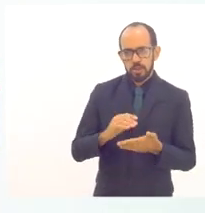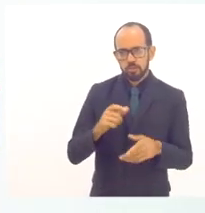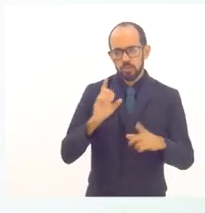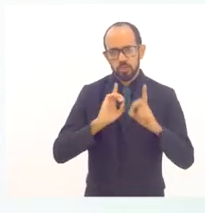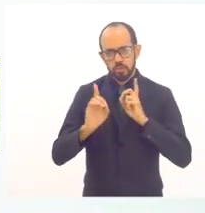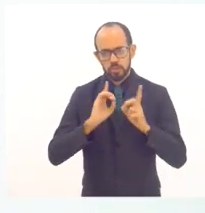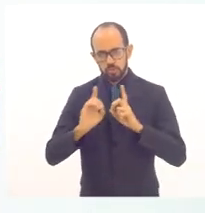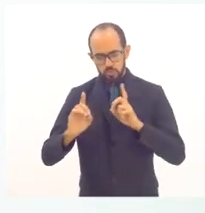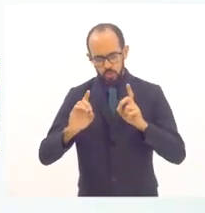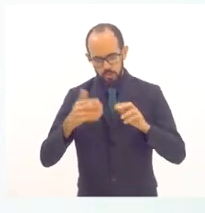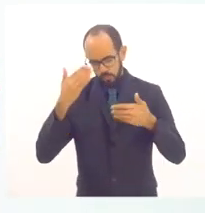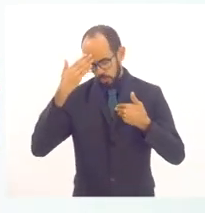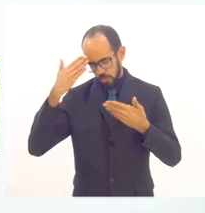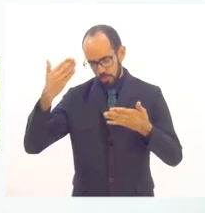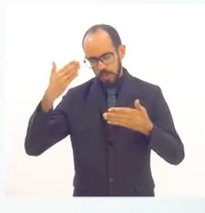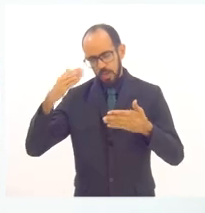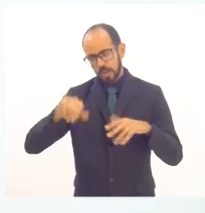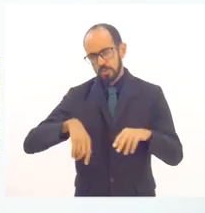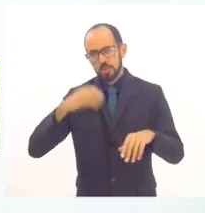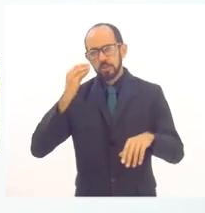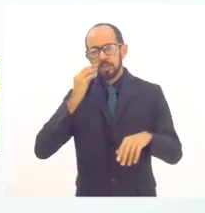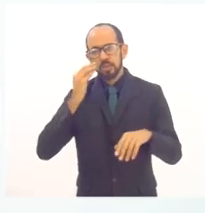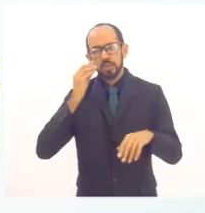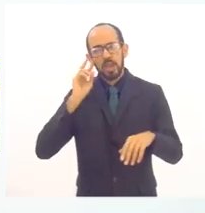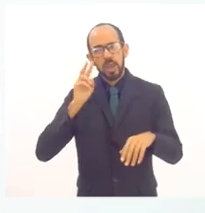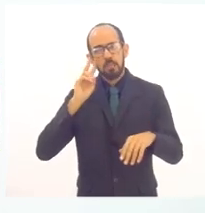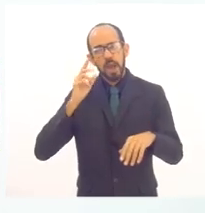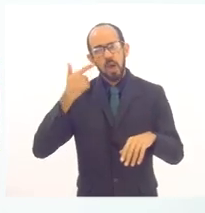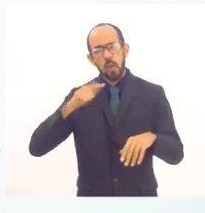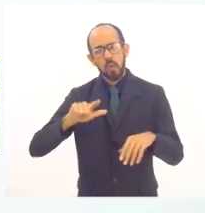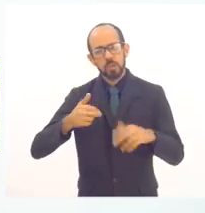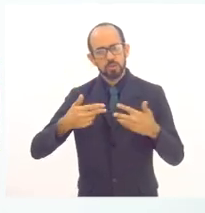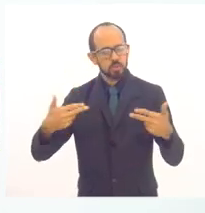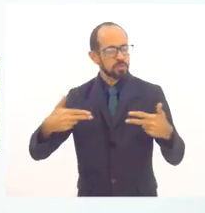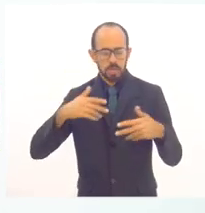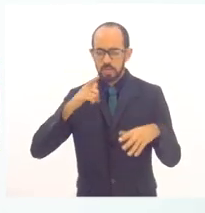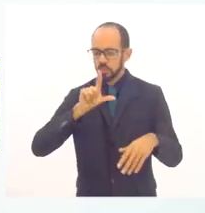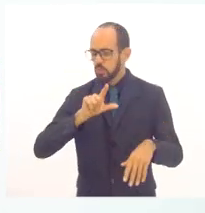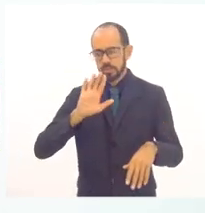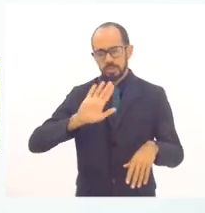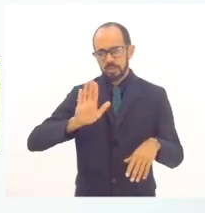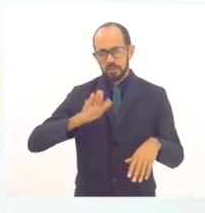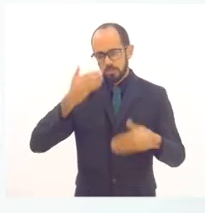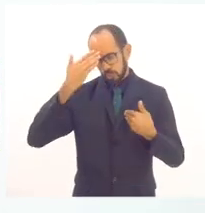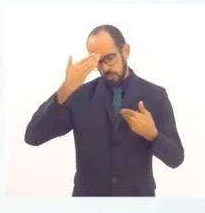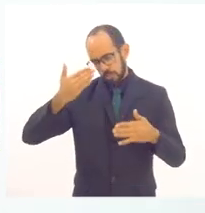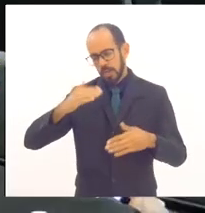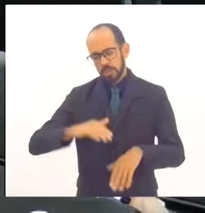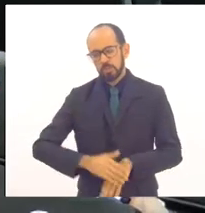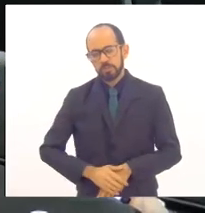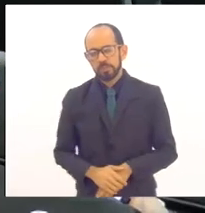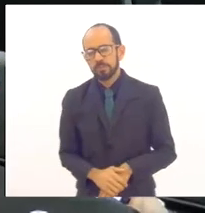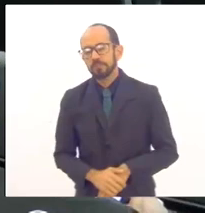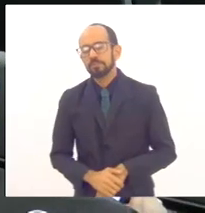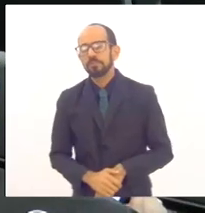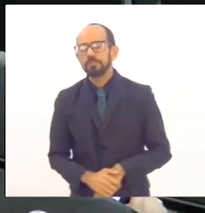Muito obrigado. Estou tentando lembrar algumas coisas, mas não consigo, tá? Obrigado, gente. É isso, por enquanto.